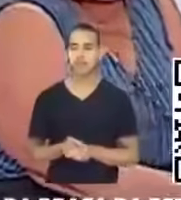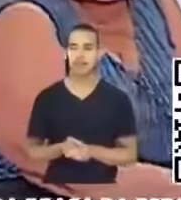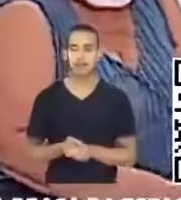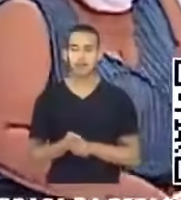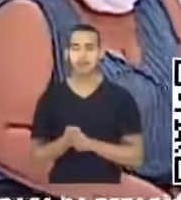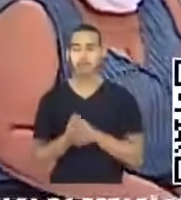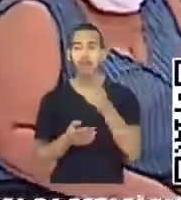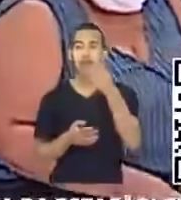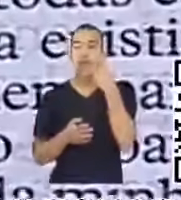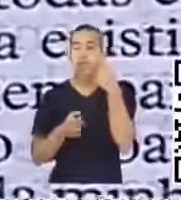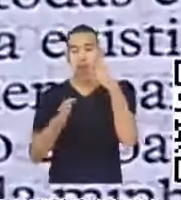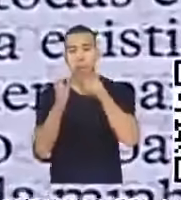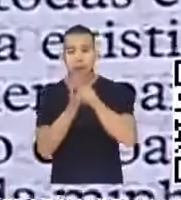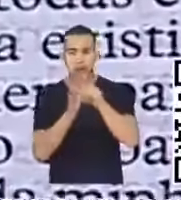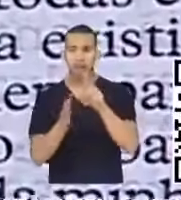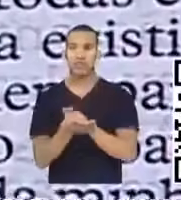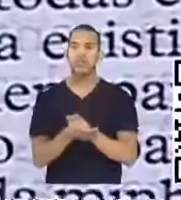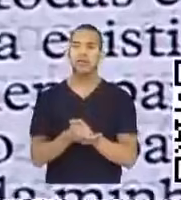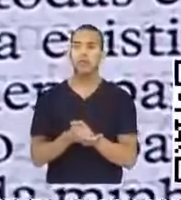e joga a pergunta é